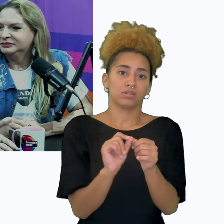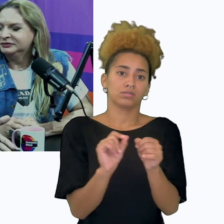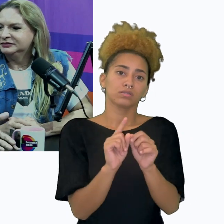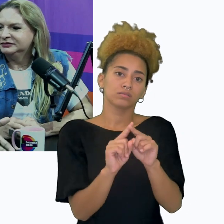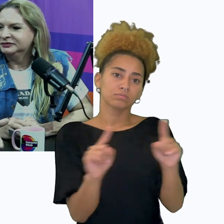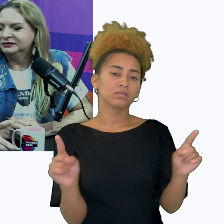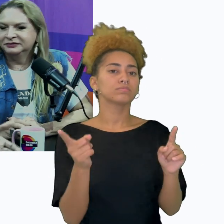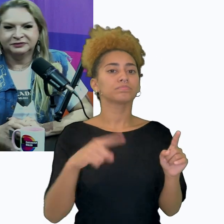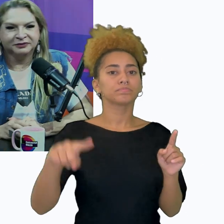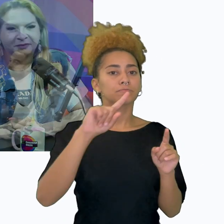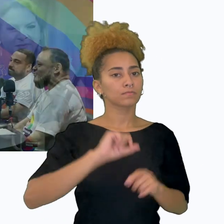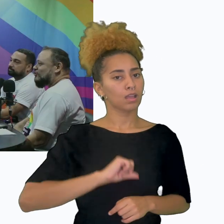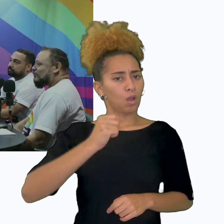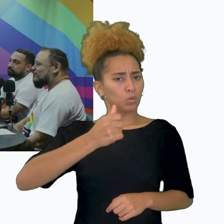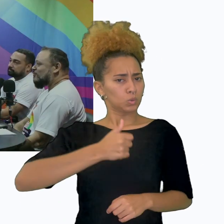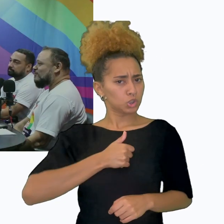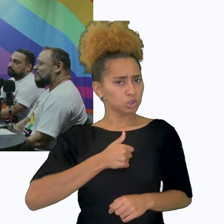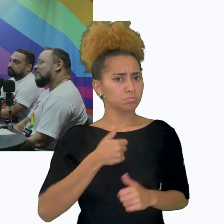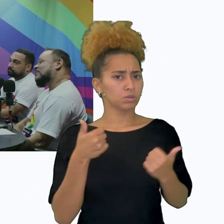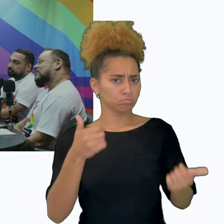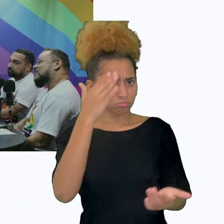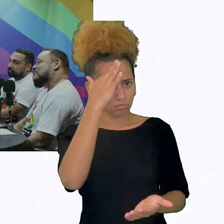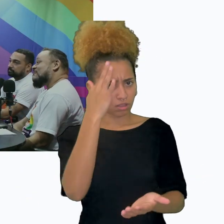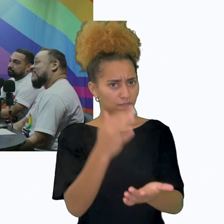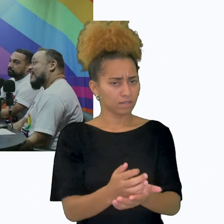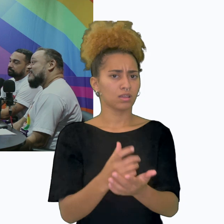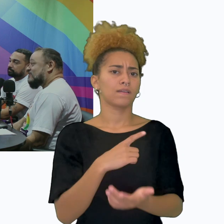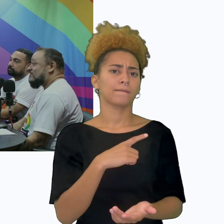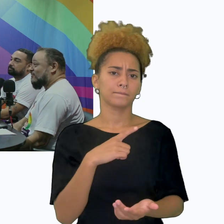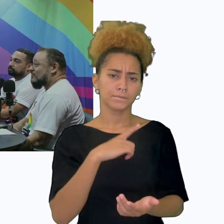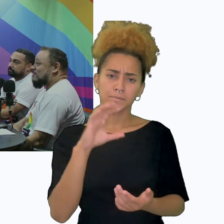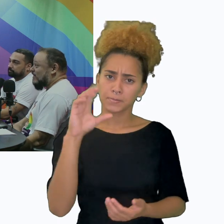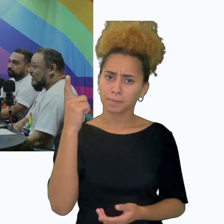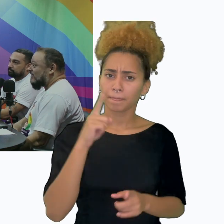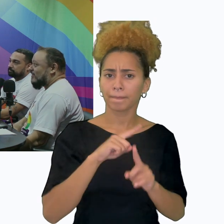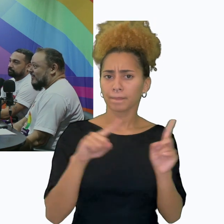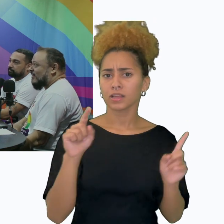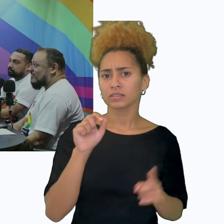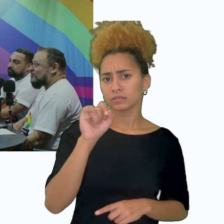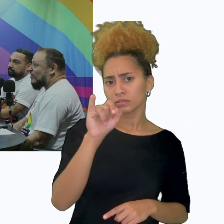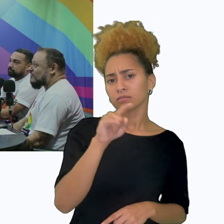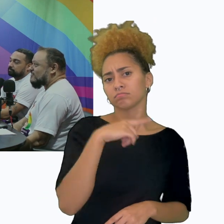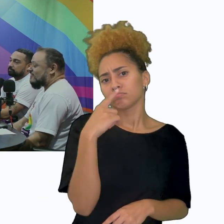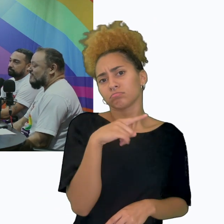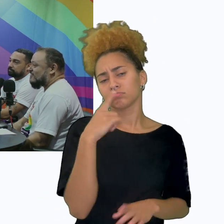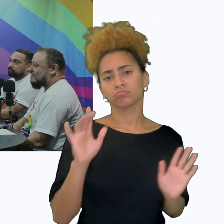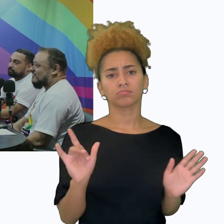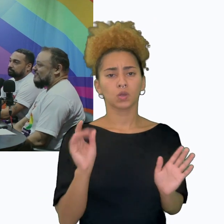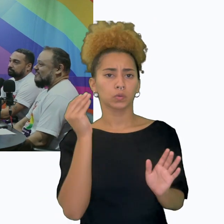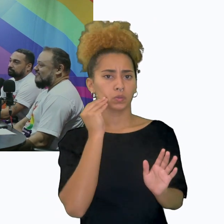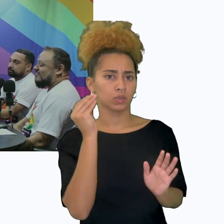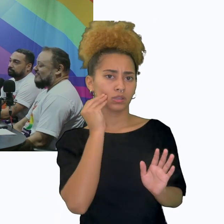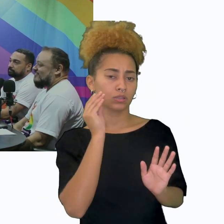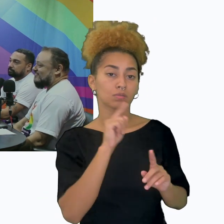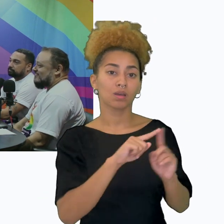eu vou fazer. Mas tem que ter também uma autoestima. Não, eu tenho autoestima, mas se uma não fé, e você, eu sei não, que você eu é bem tenho sim, mas assim, se religiosa. não vier, já foi, não